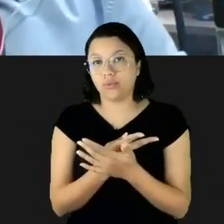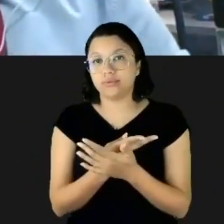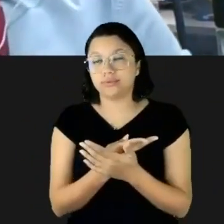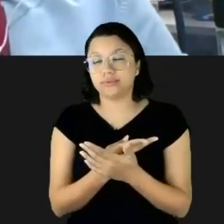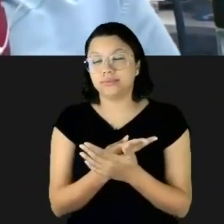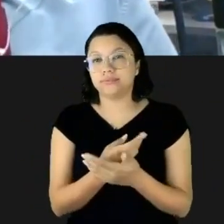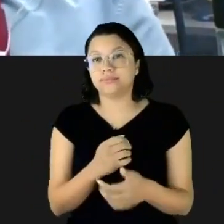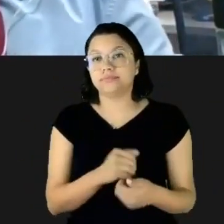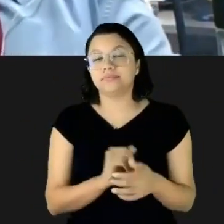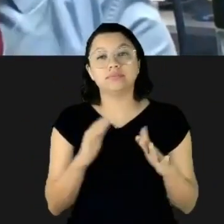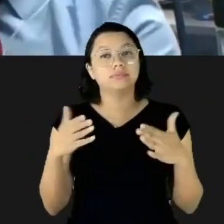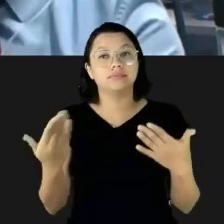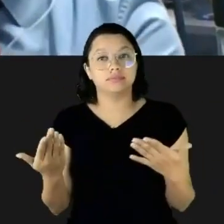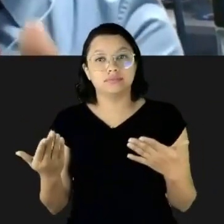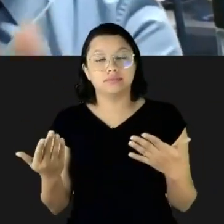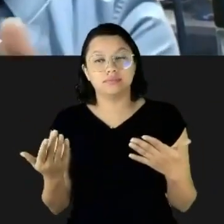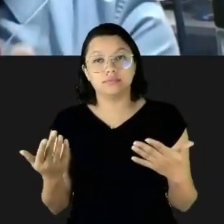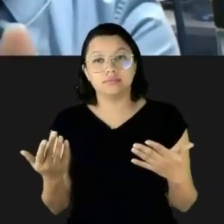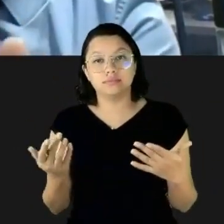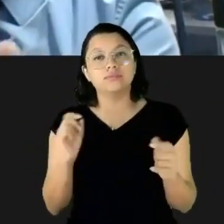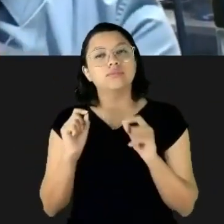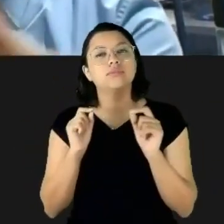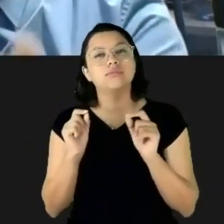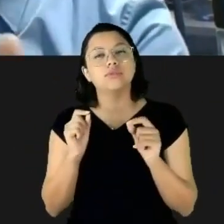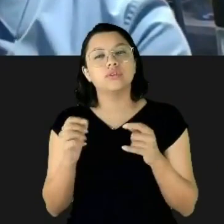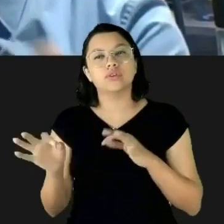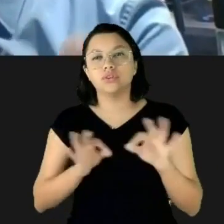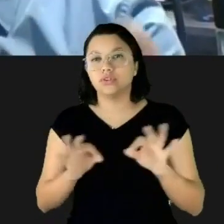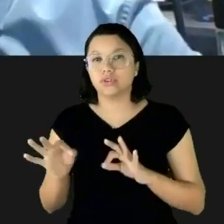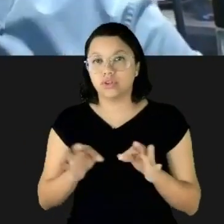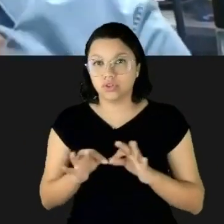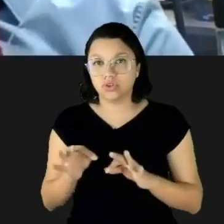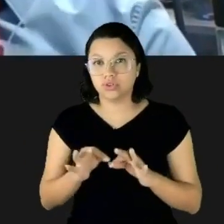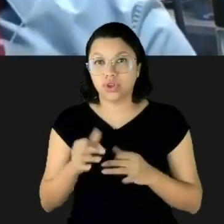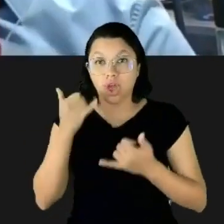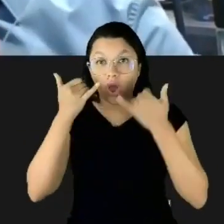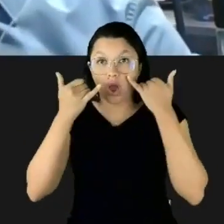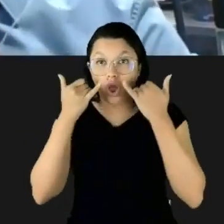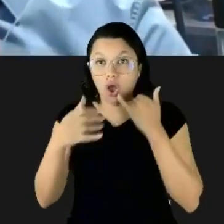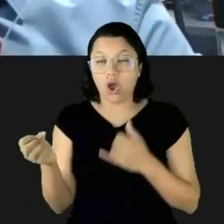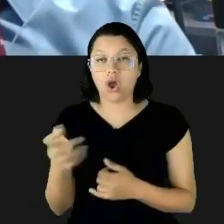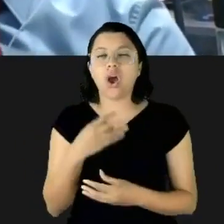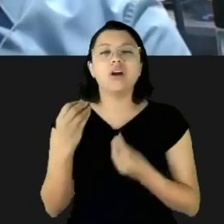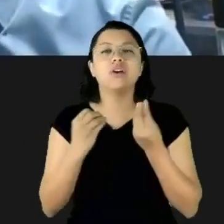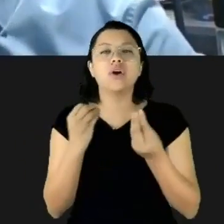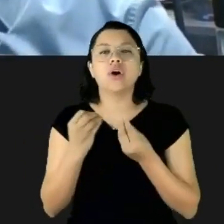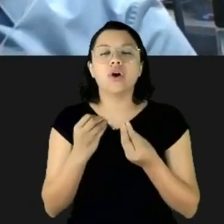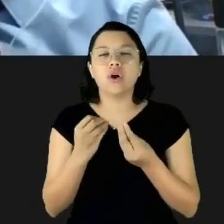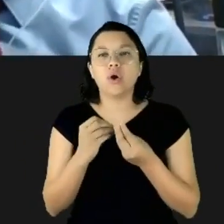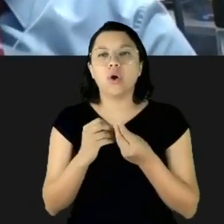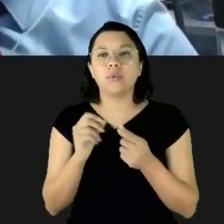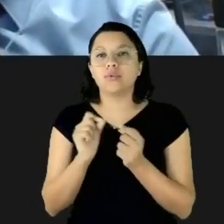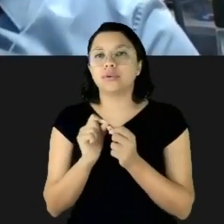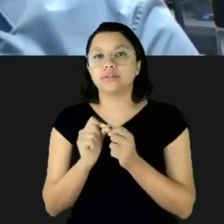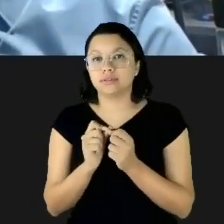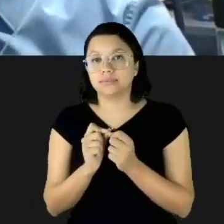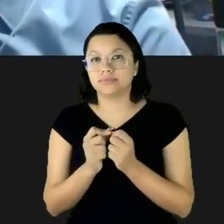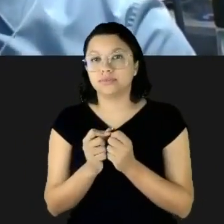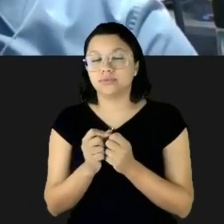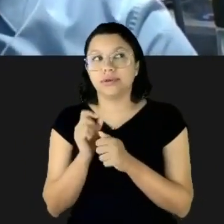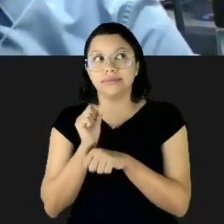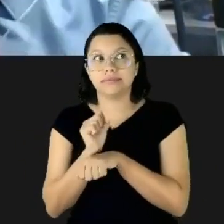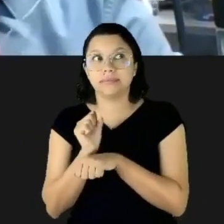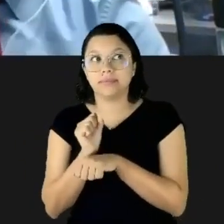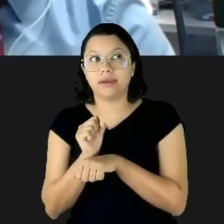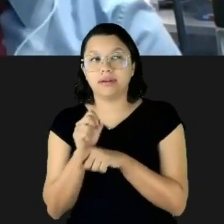caminho. Então, qual é a estratégia? de informação atualizada e como que você pode reagir e não esperar uma